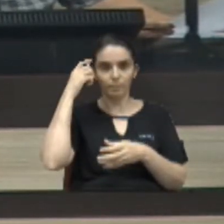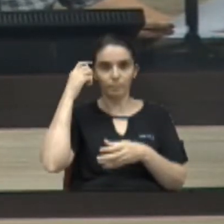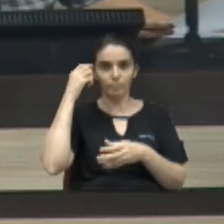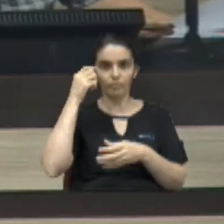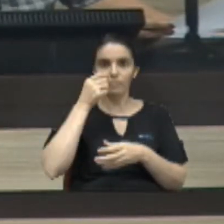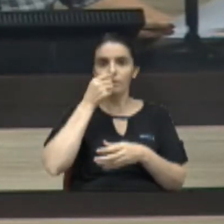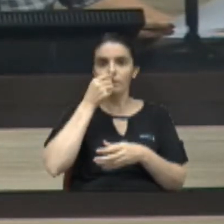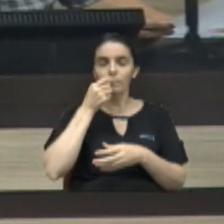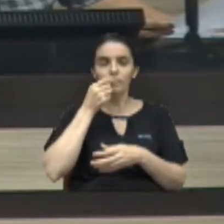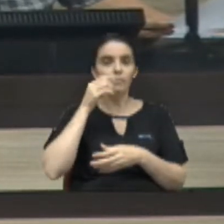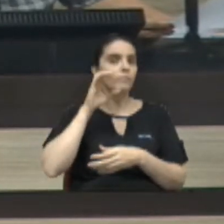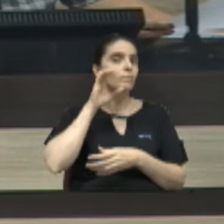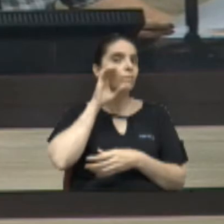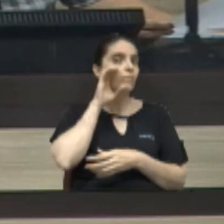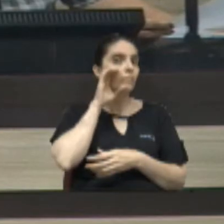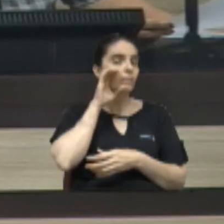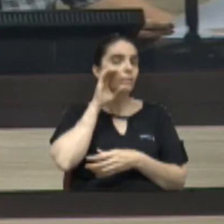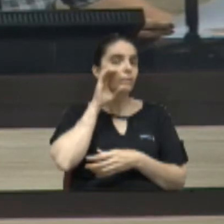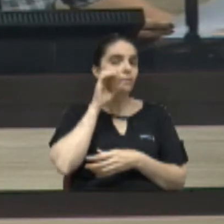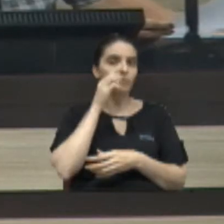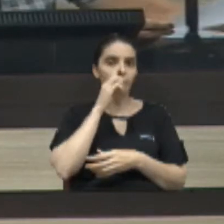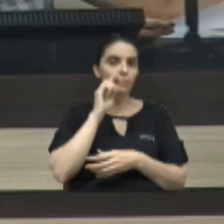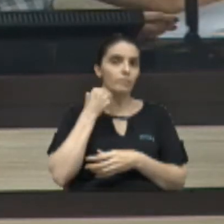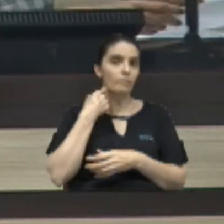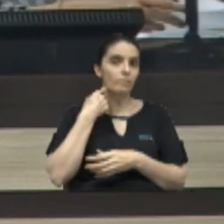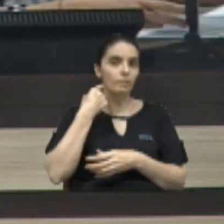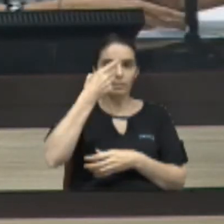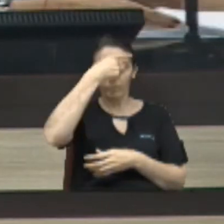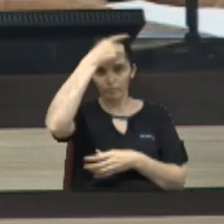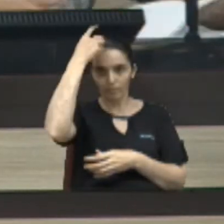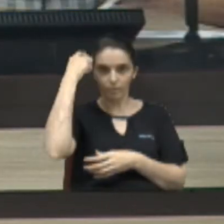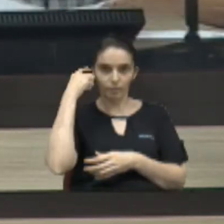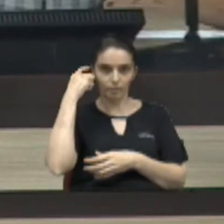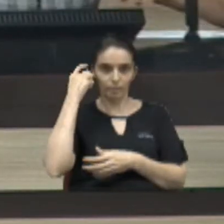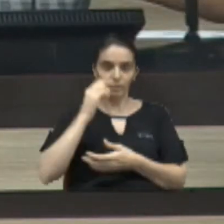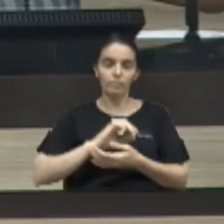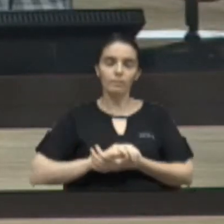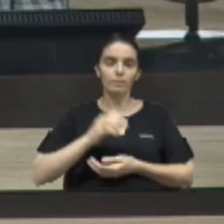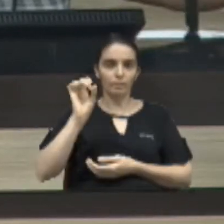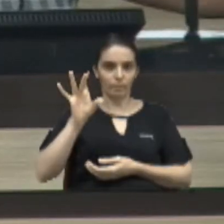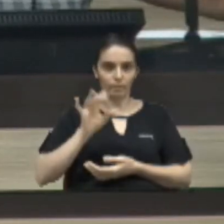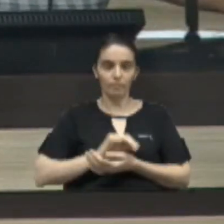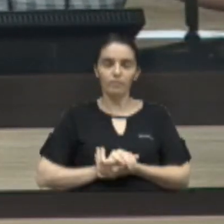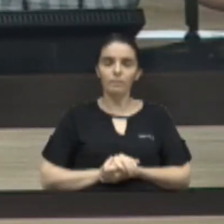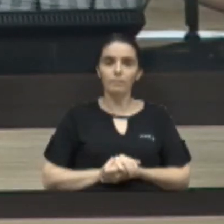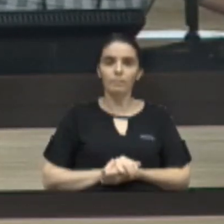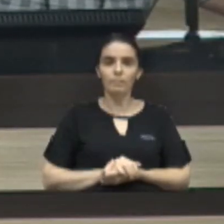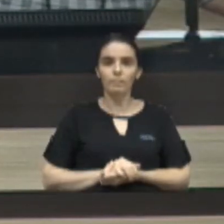Estevão Nogueira, Constância Félix, Newton Santos e Wagner Barbosa.